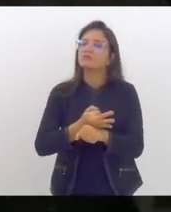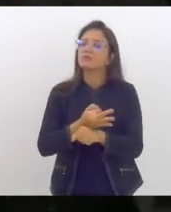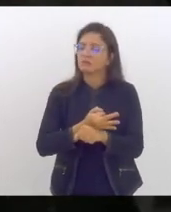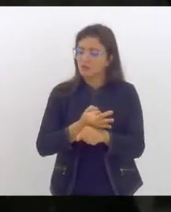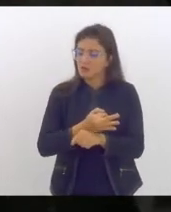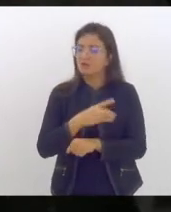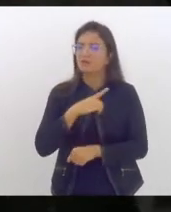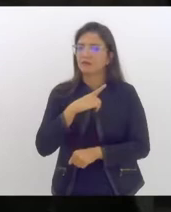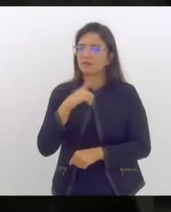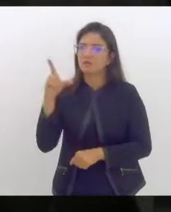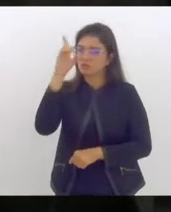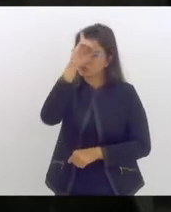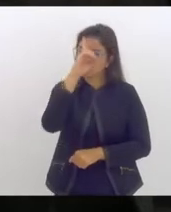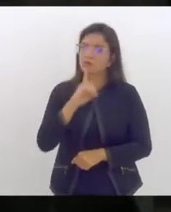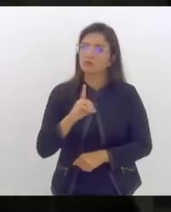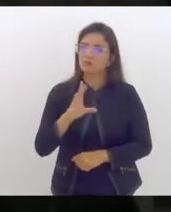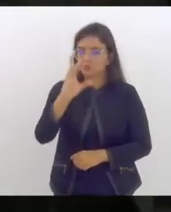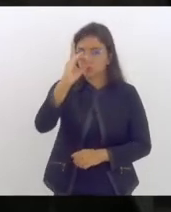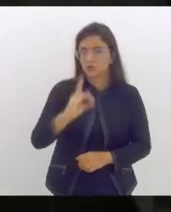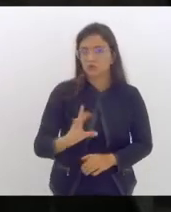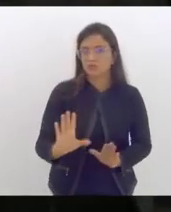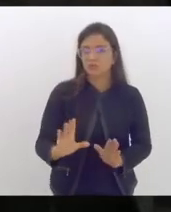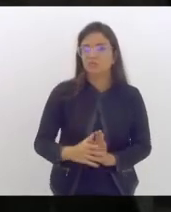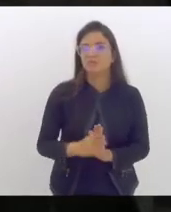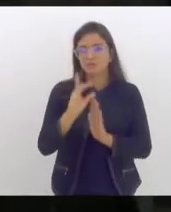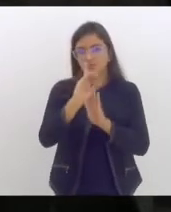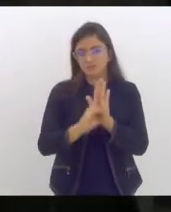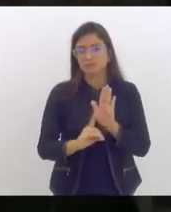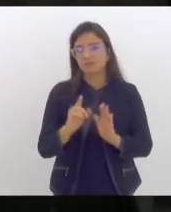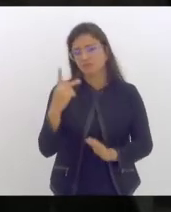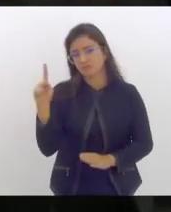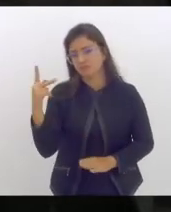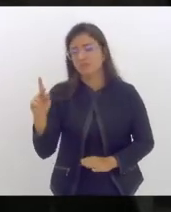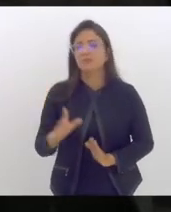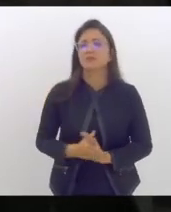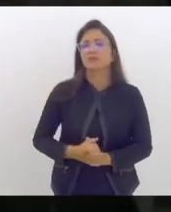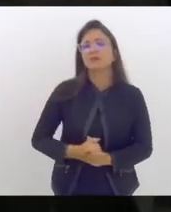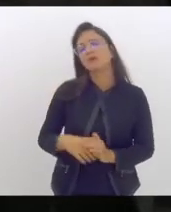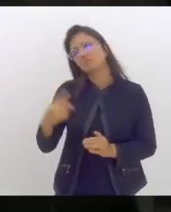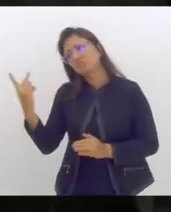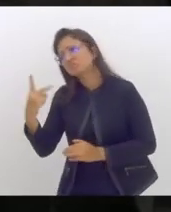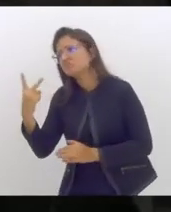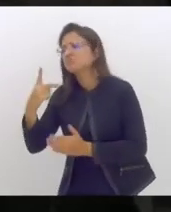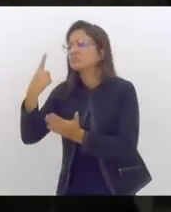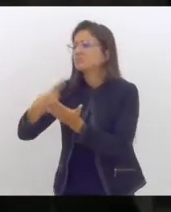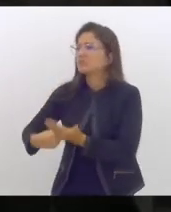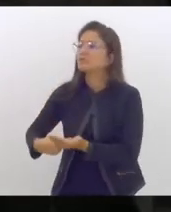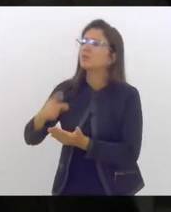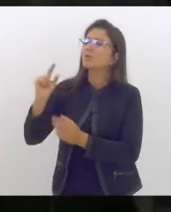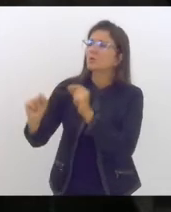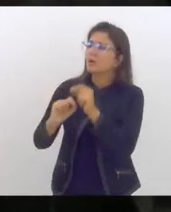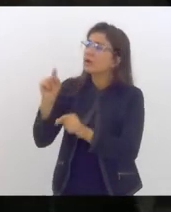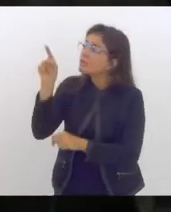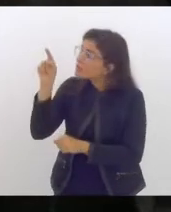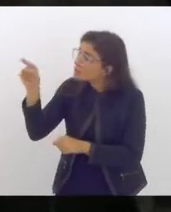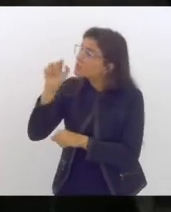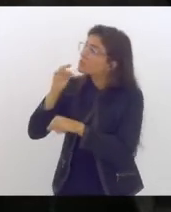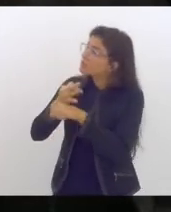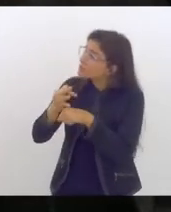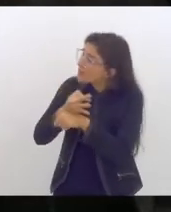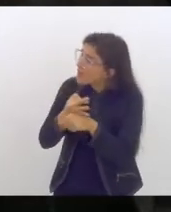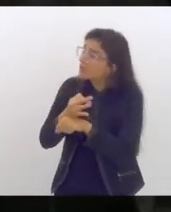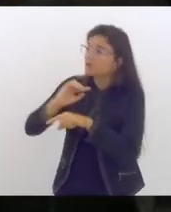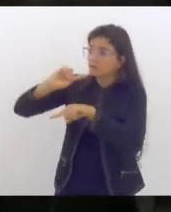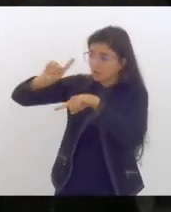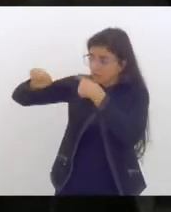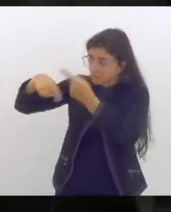tiradas. E aí ficou aquecido, que ele tiraria as férias e após eu